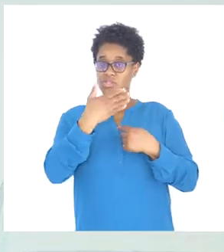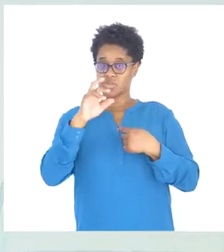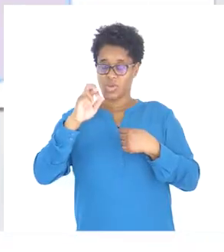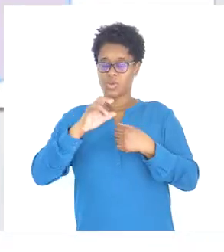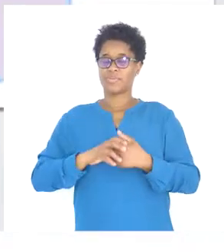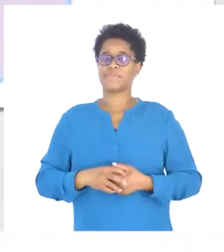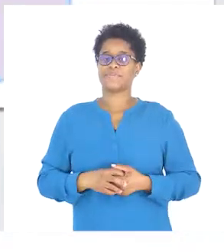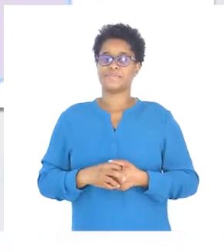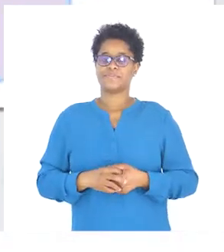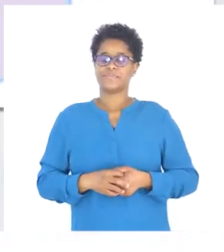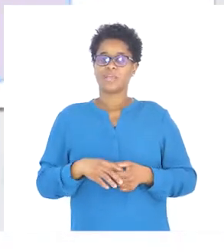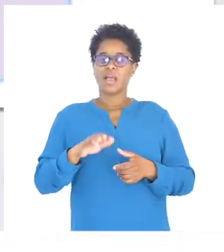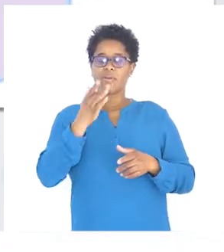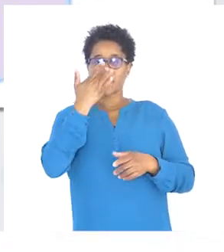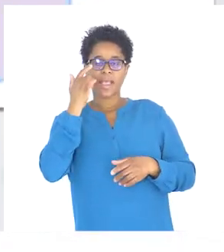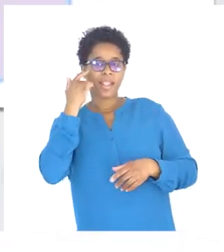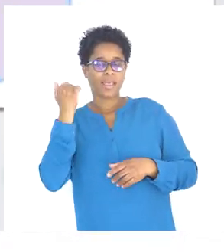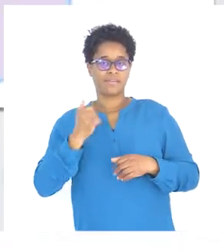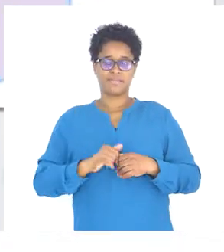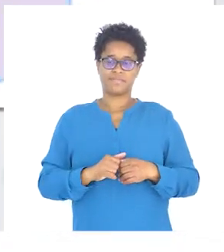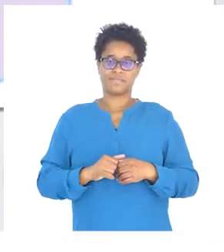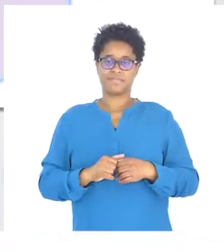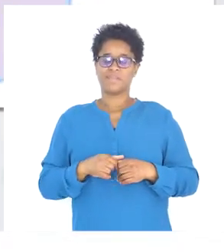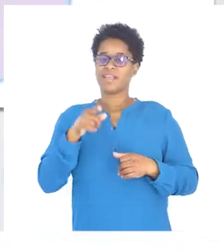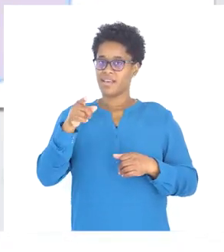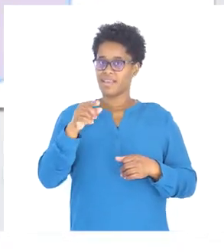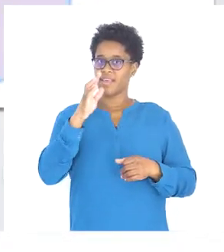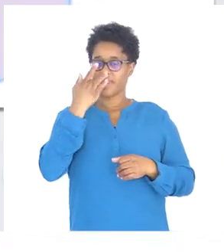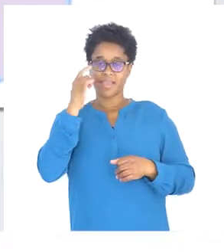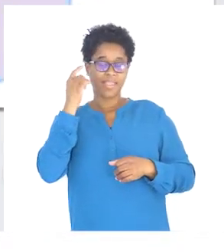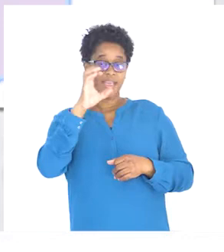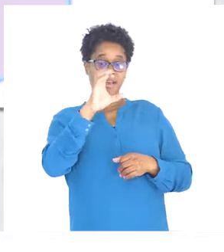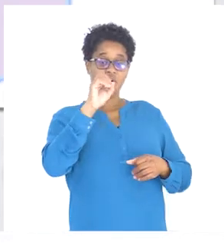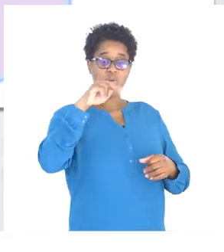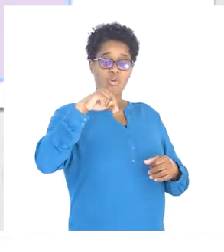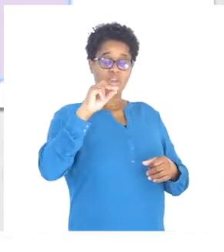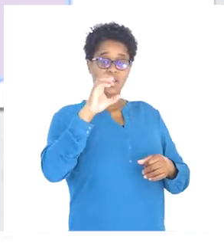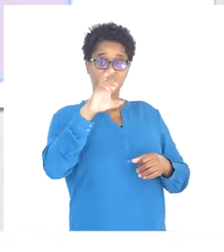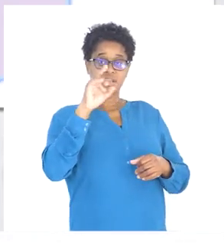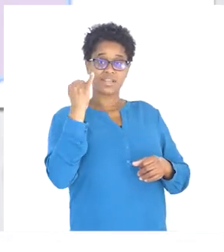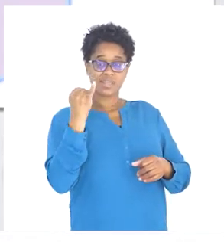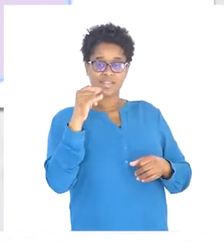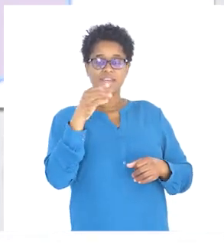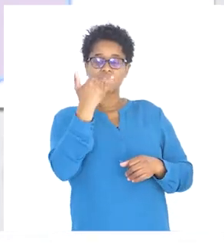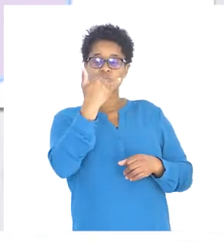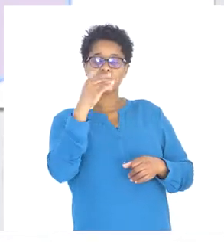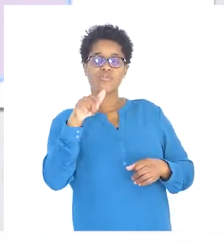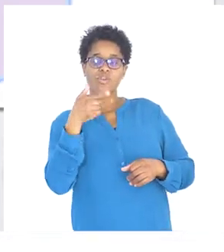2018. Guiné. Aqui é Guiné-Conakry, não é? 2,3.